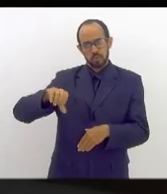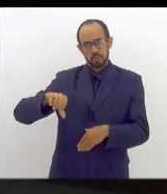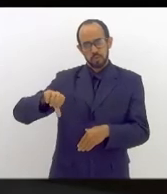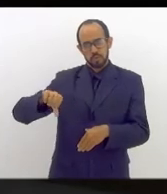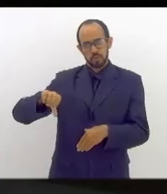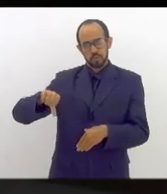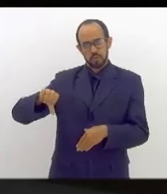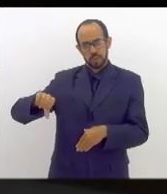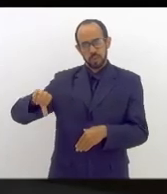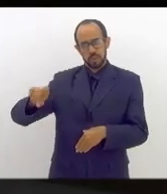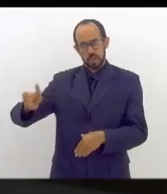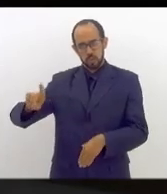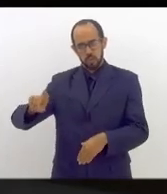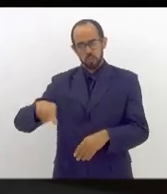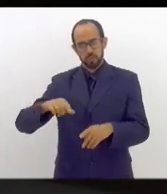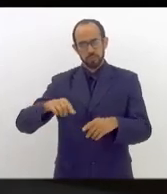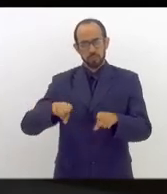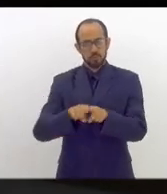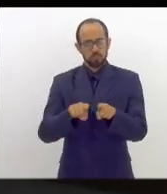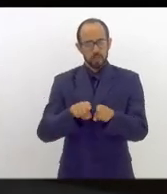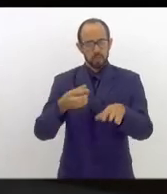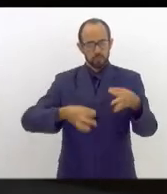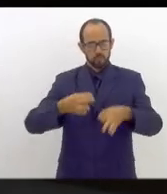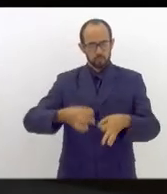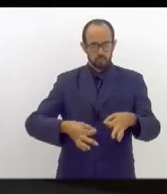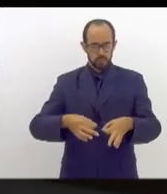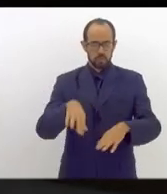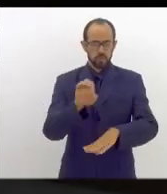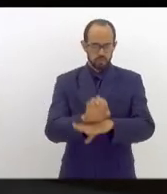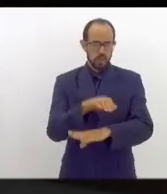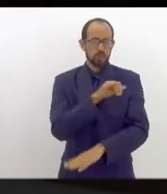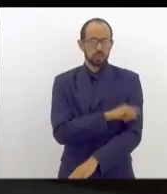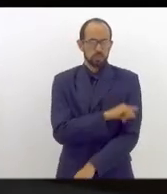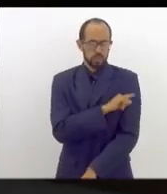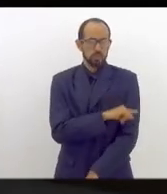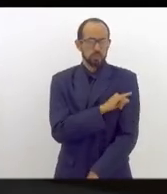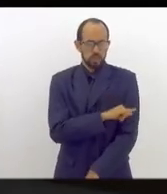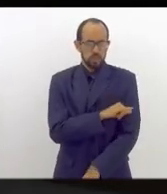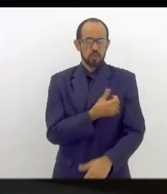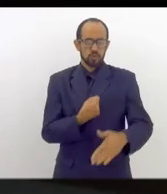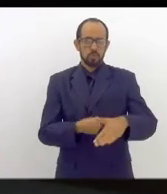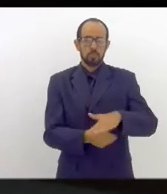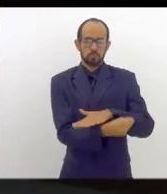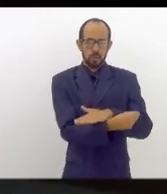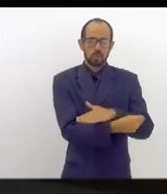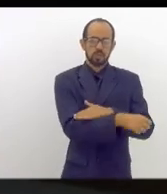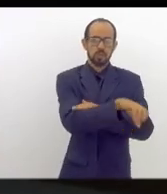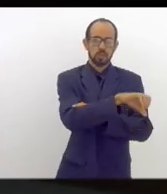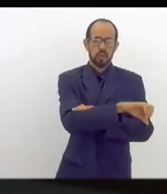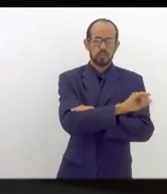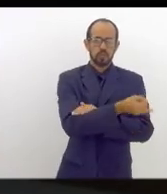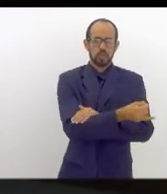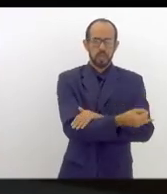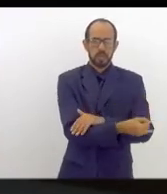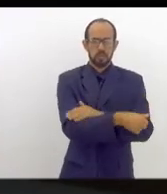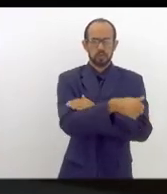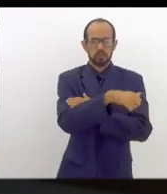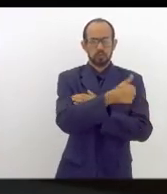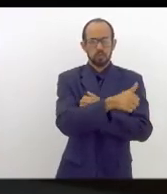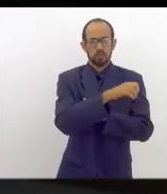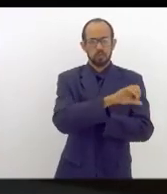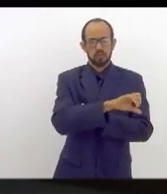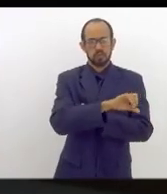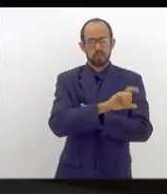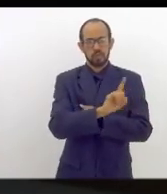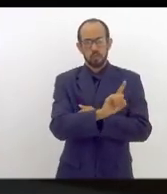como Juiz de Direito não magistratura de carreira do Estado do Rio de Janeiro tomando posse em 9 de Janeiro de 1991